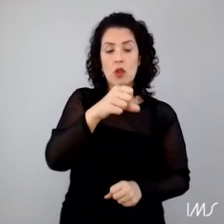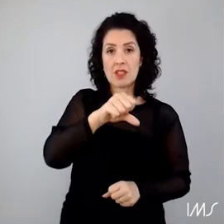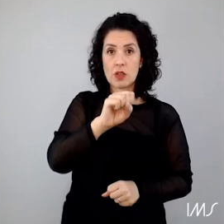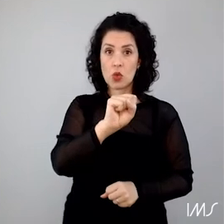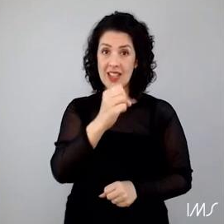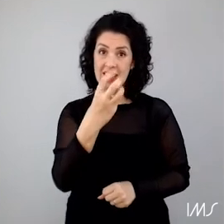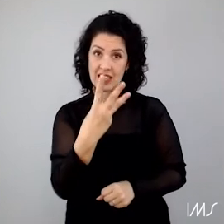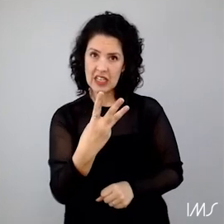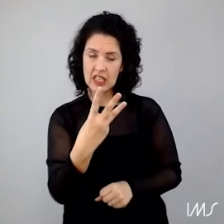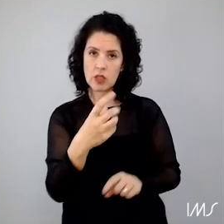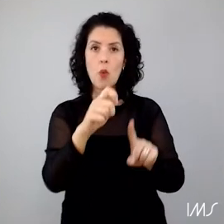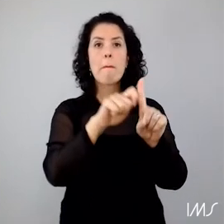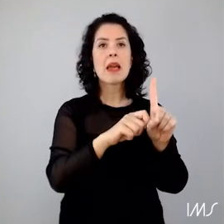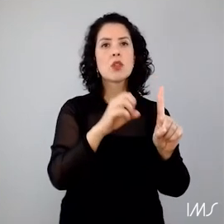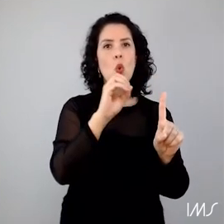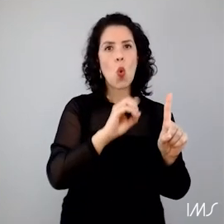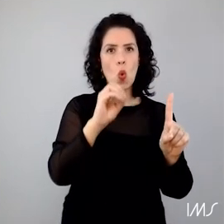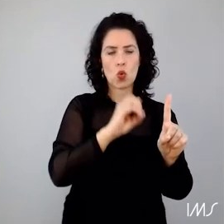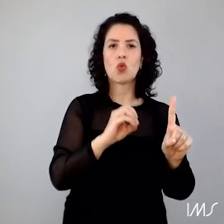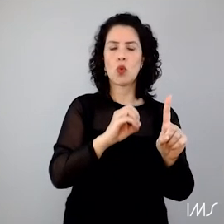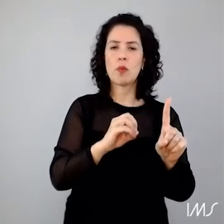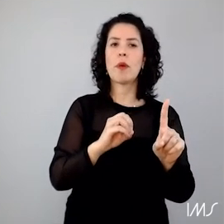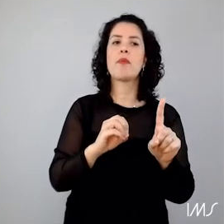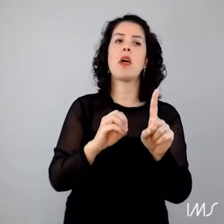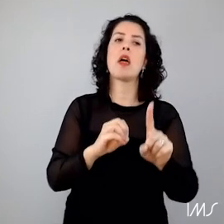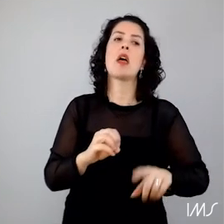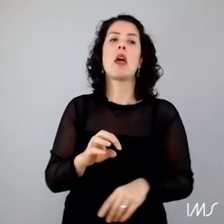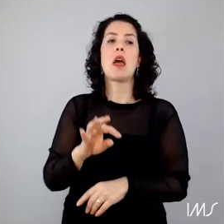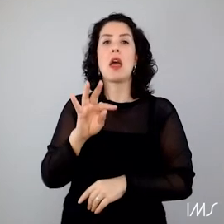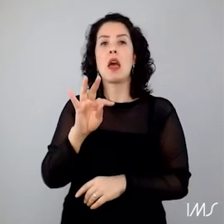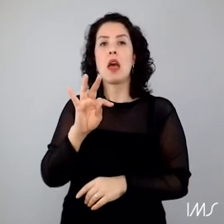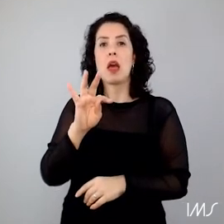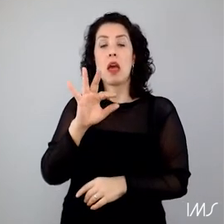Flusser e Stefani, em que ele, na verdade,